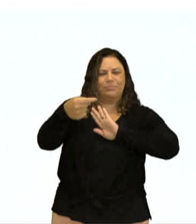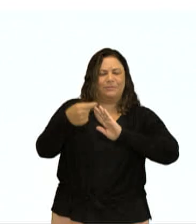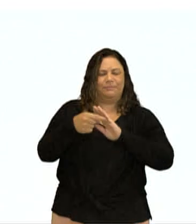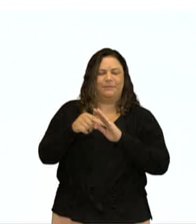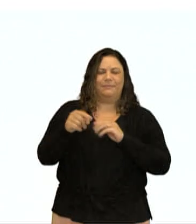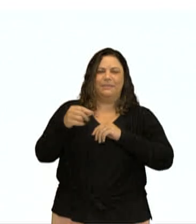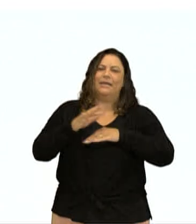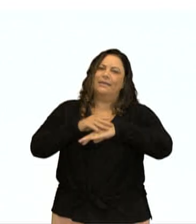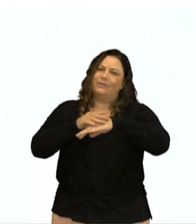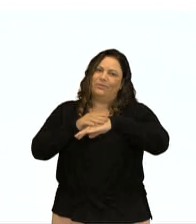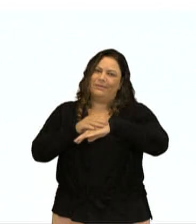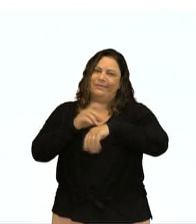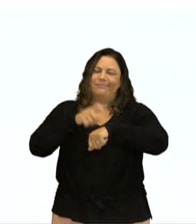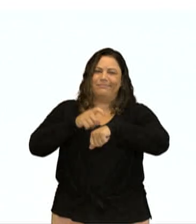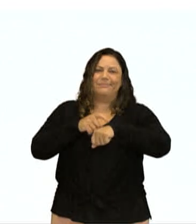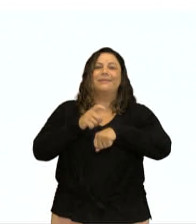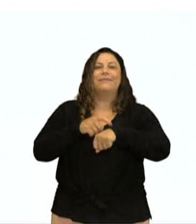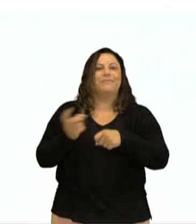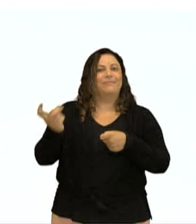vou dar um tempinho e eu já retorno.